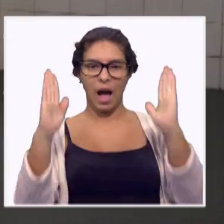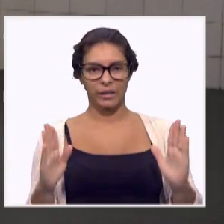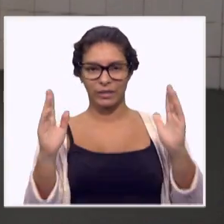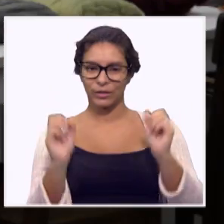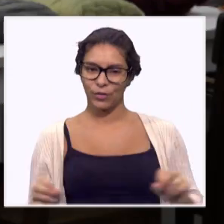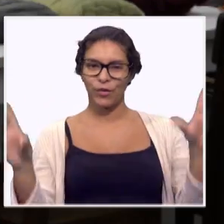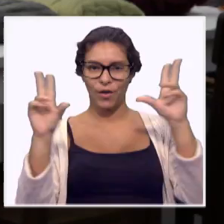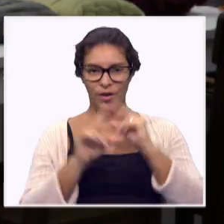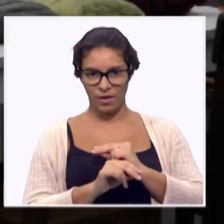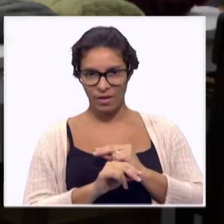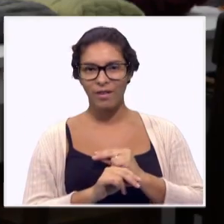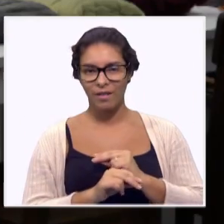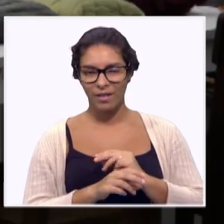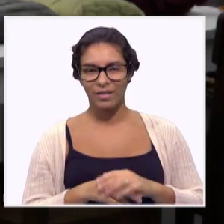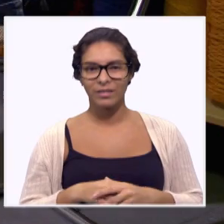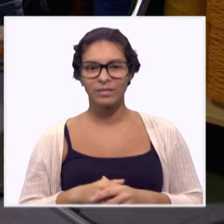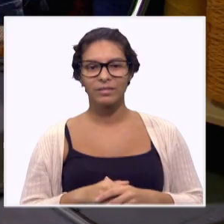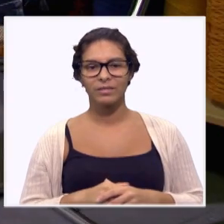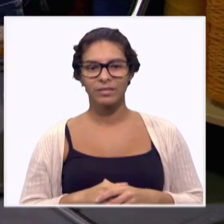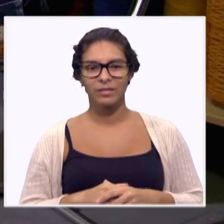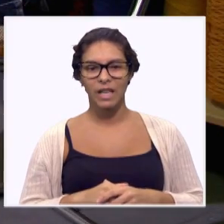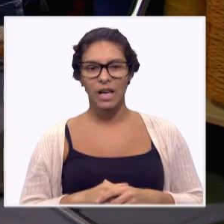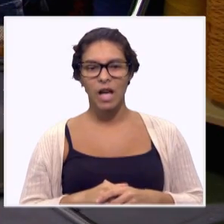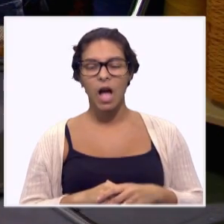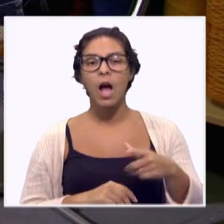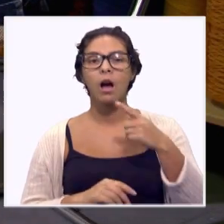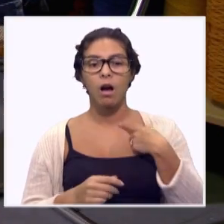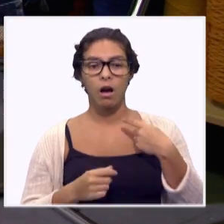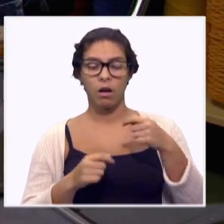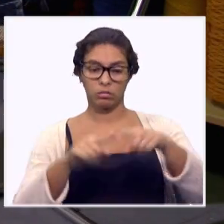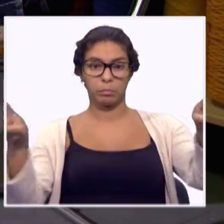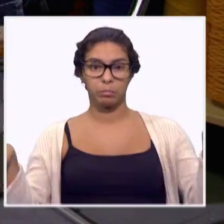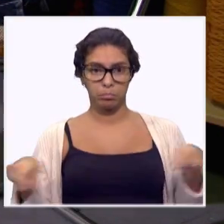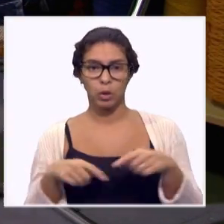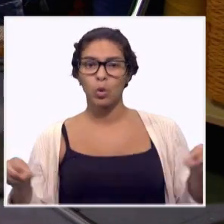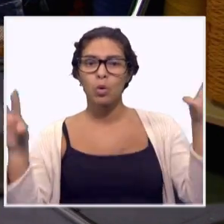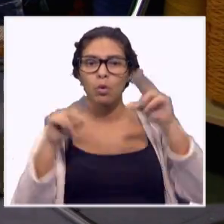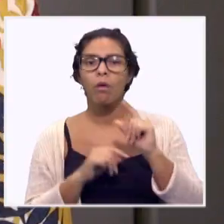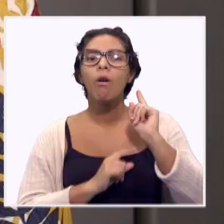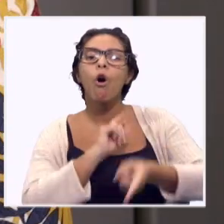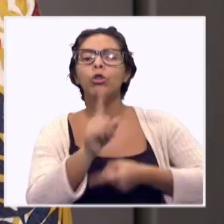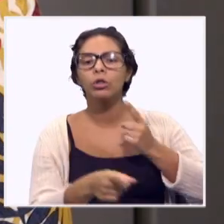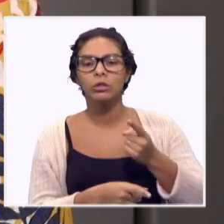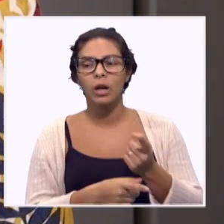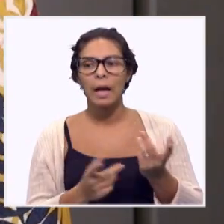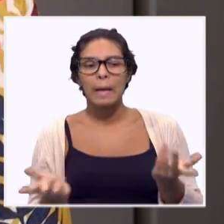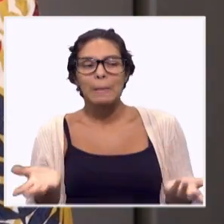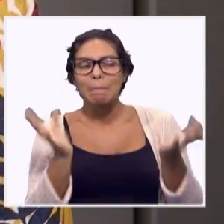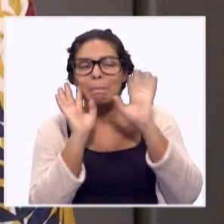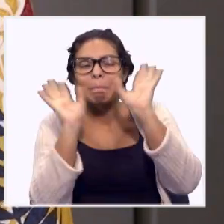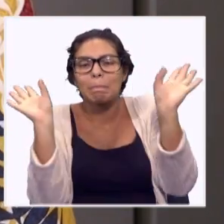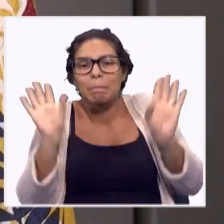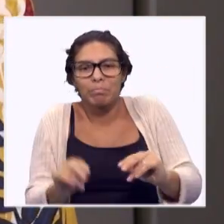casa nova. O que é que podemos encontrar nesse ateliê? A Ainda não